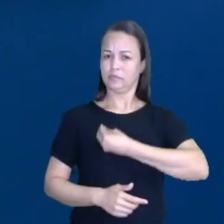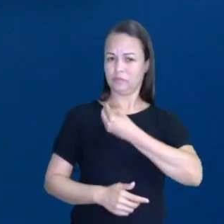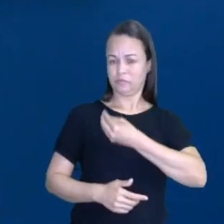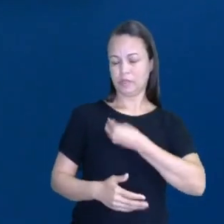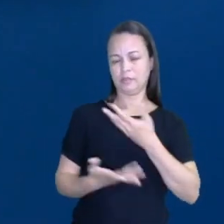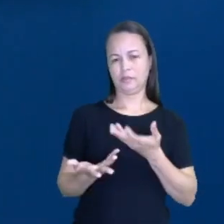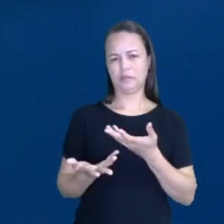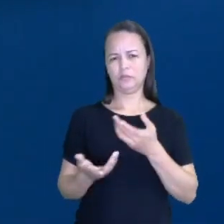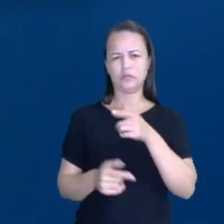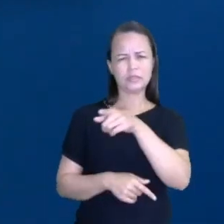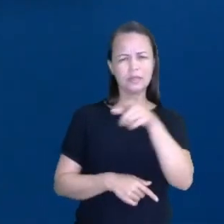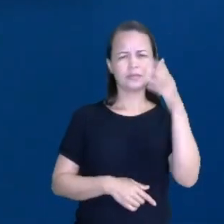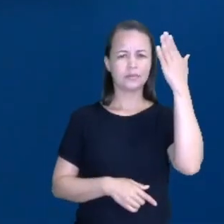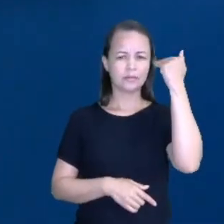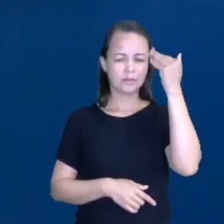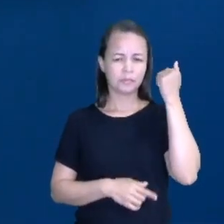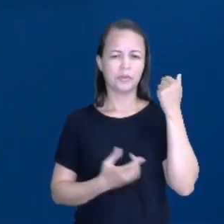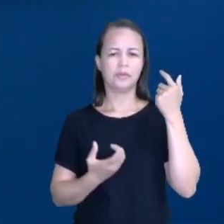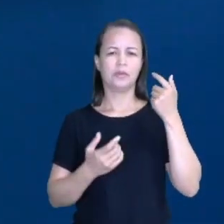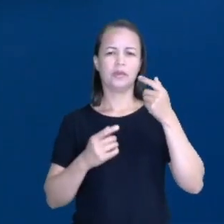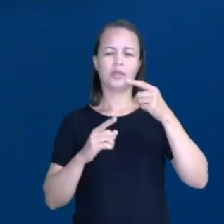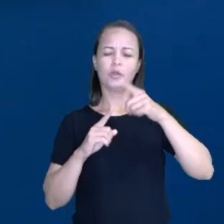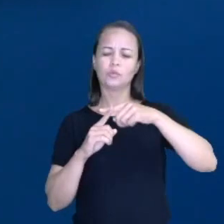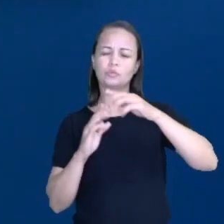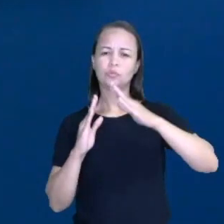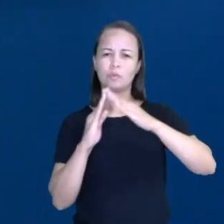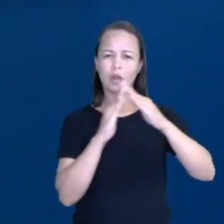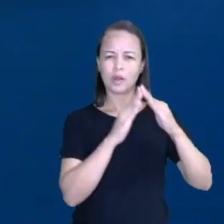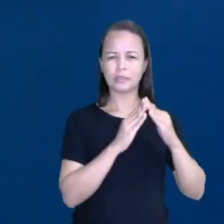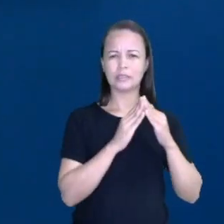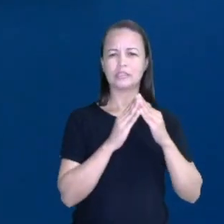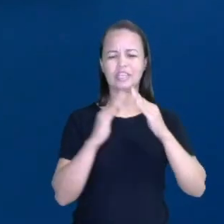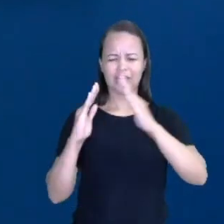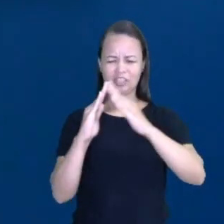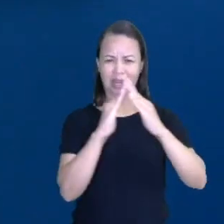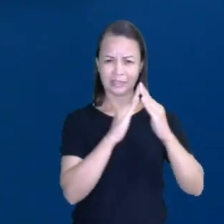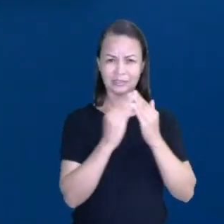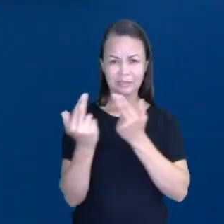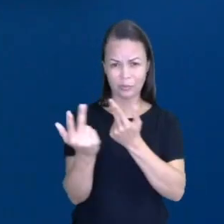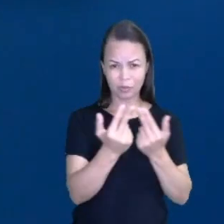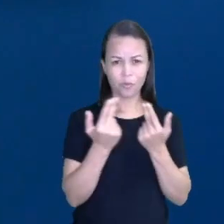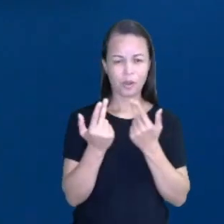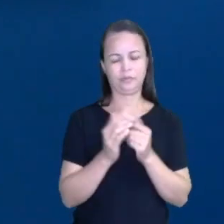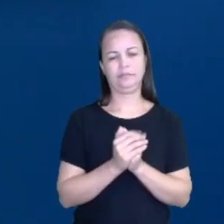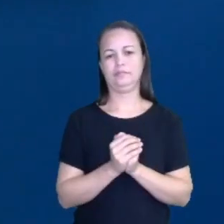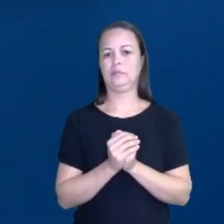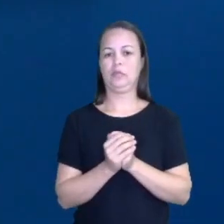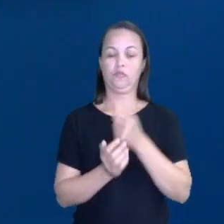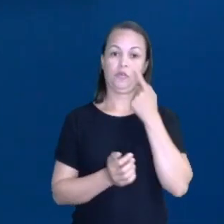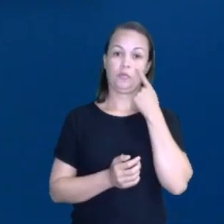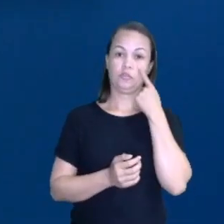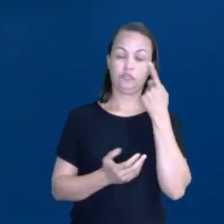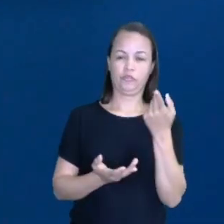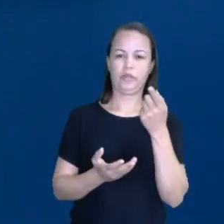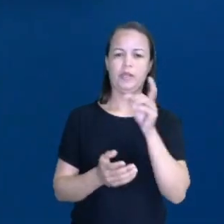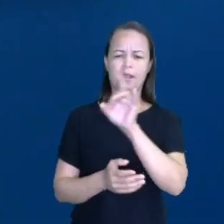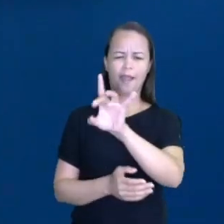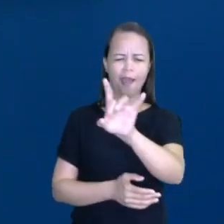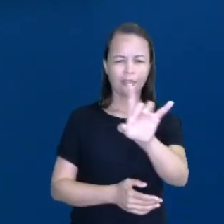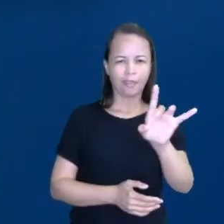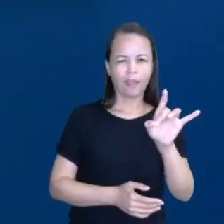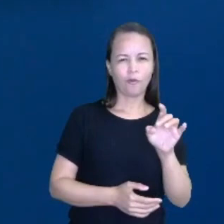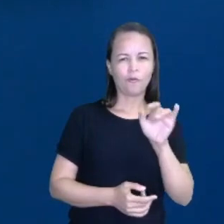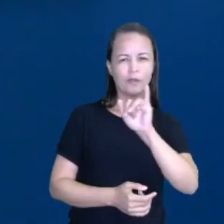Vocês sabiam disso? Ou vocês acham que todas as casas são iguais? A gente vai olhar uma por uma dessas que vocês estão vendo aí na